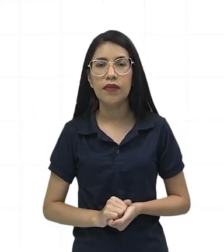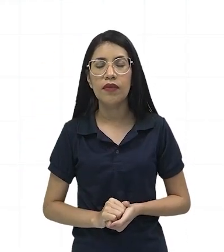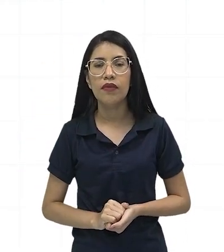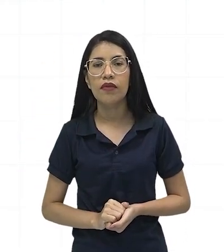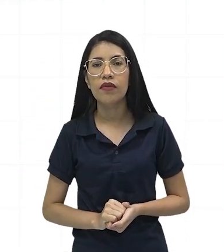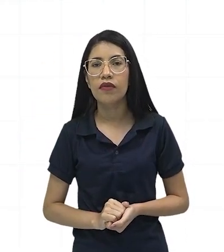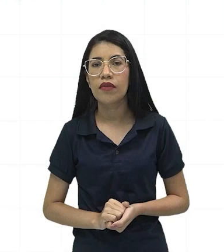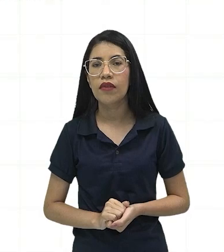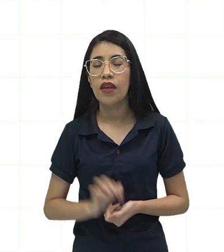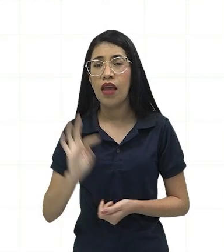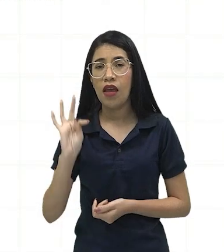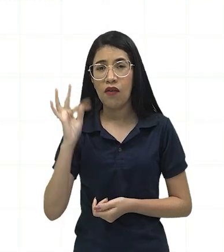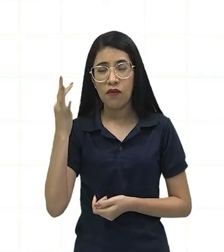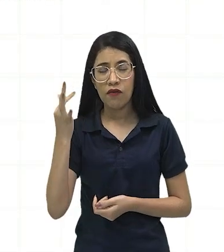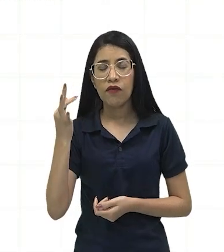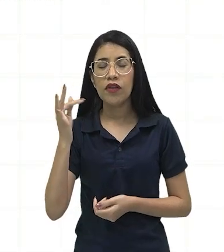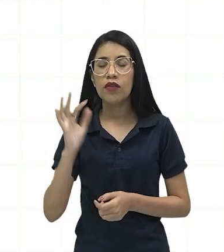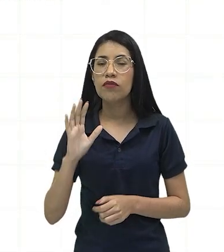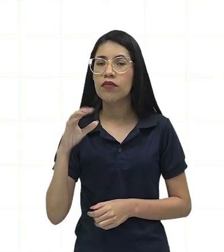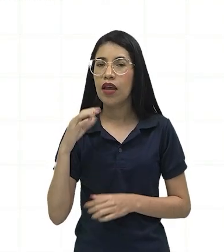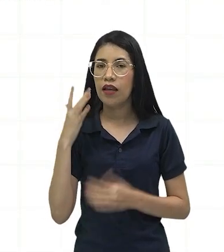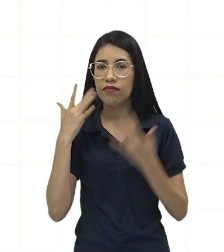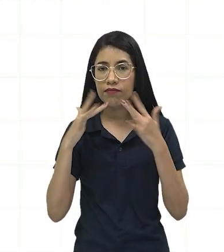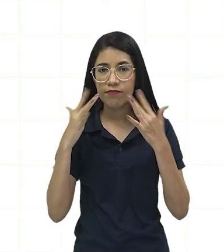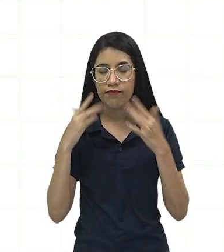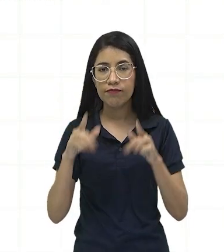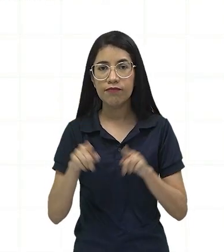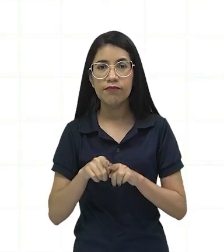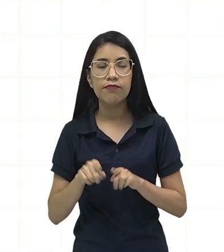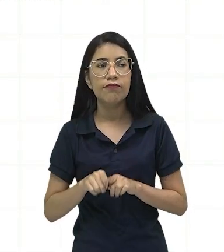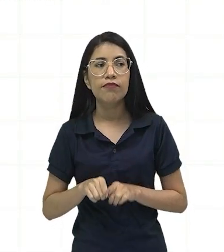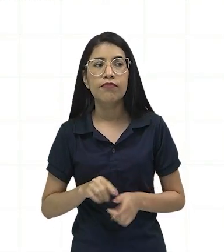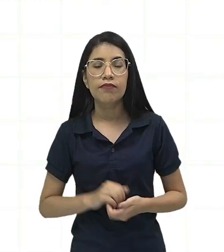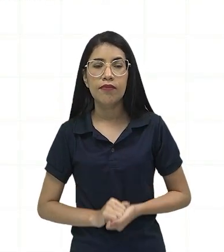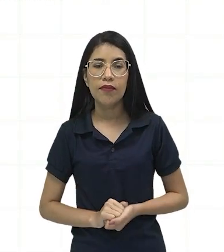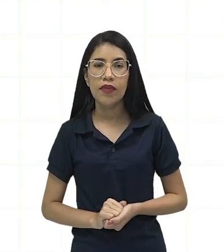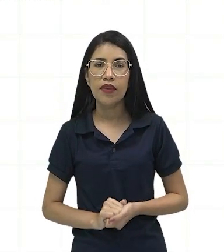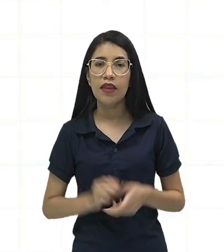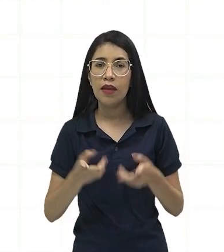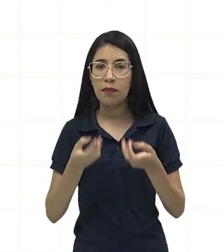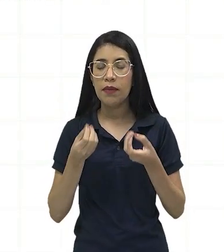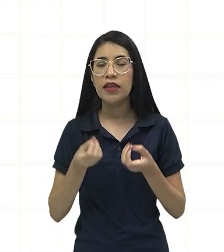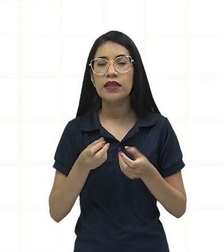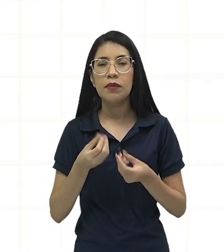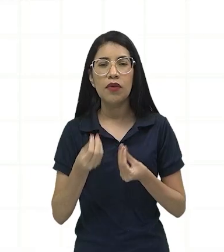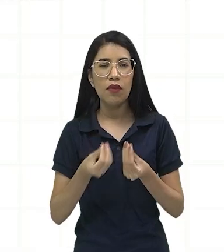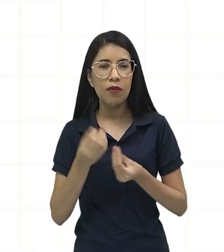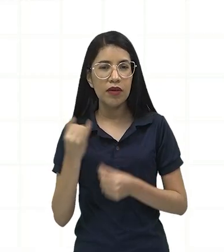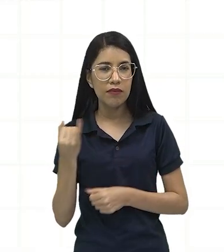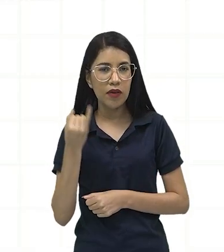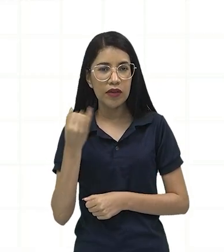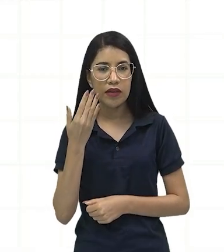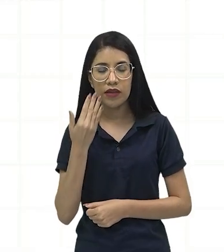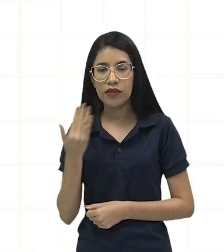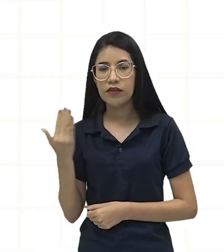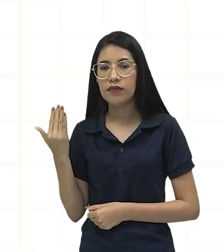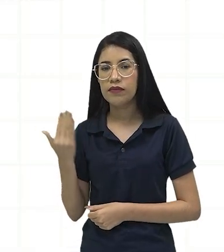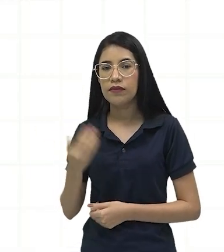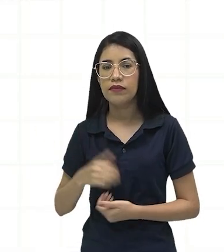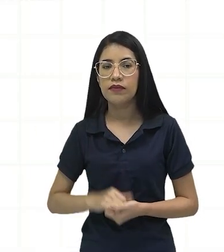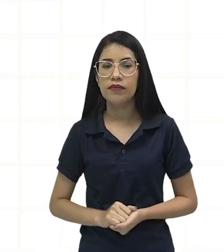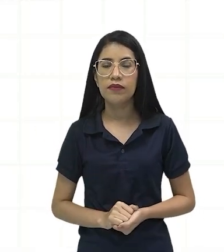é um fenômeno natural. Olha essa parte que é importante.